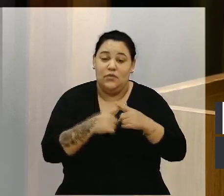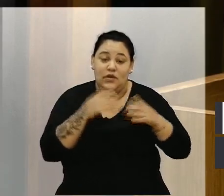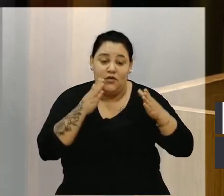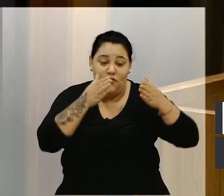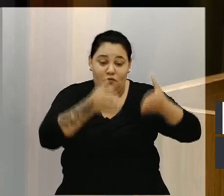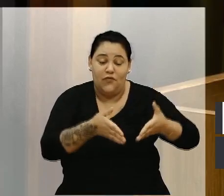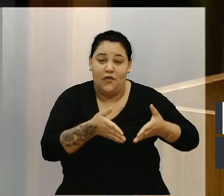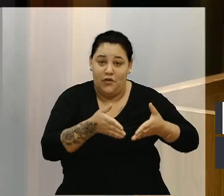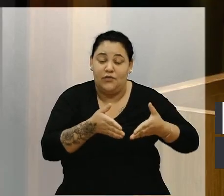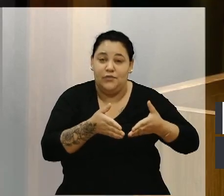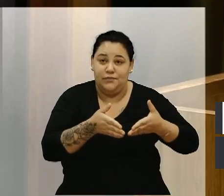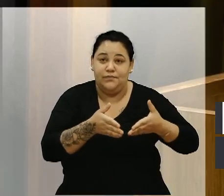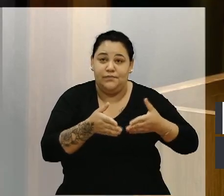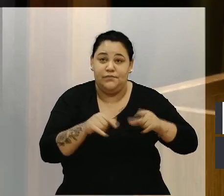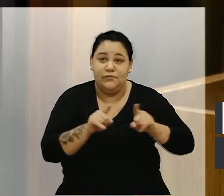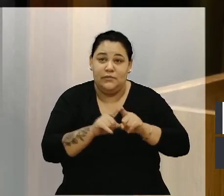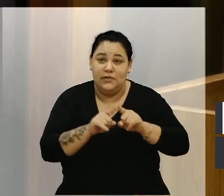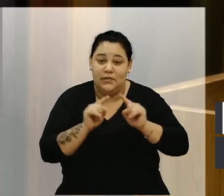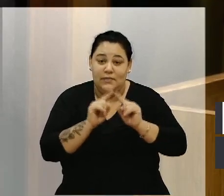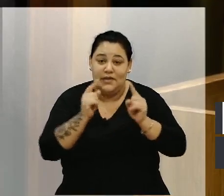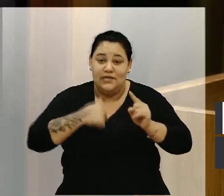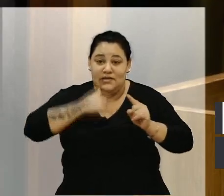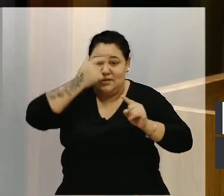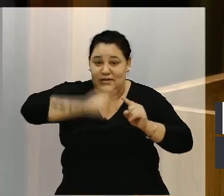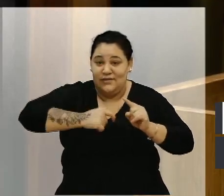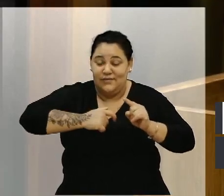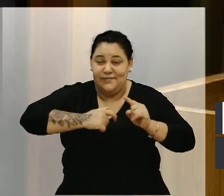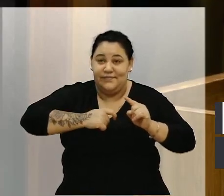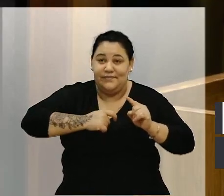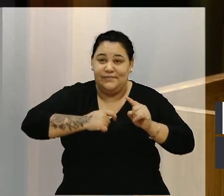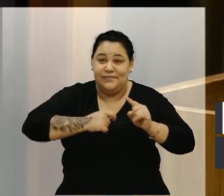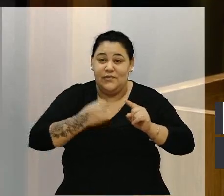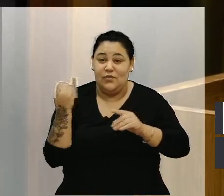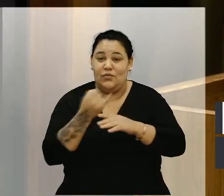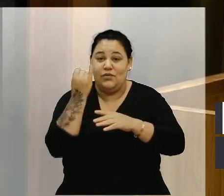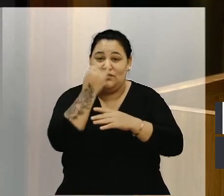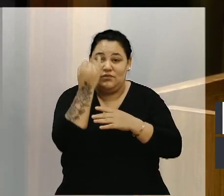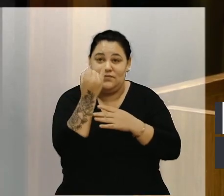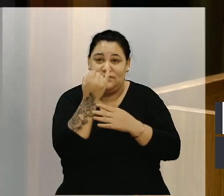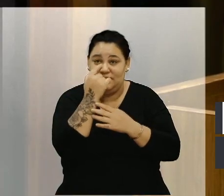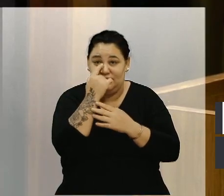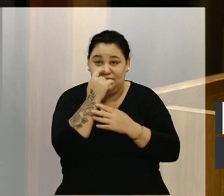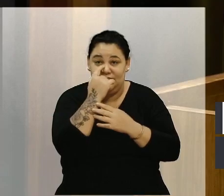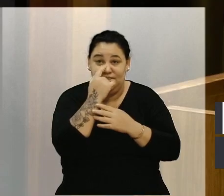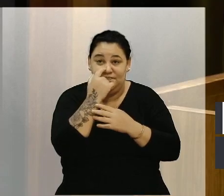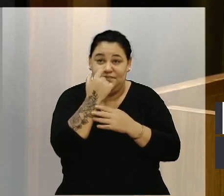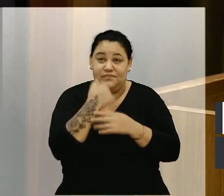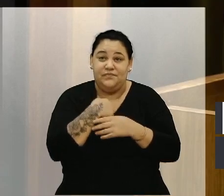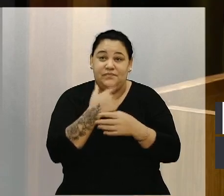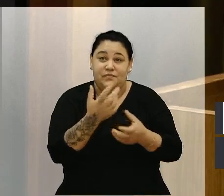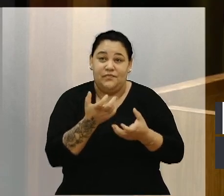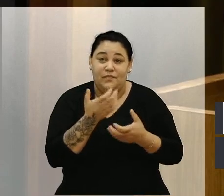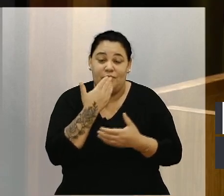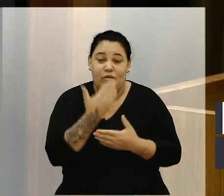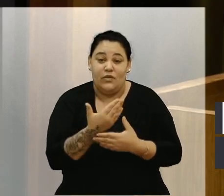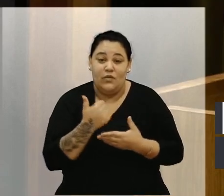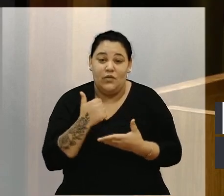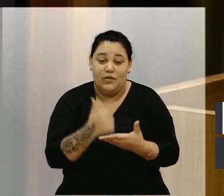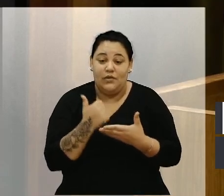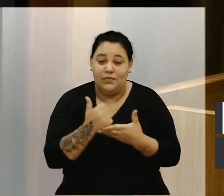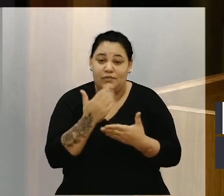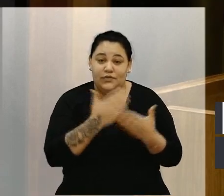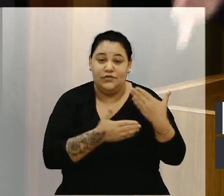não é por menos, mas achei importante trazer para a votação. Conto com o apoio de todos e, posteriormente, vamos